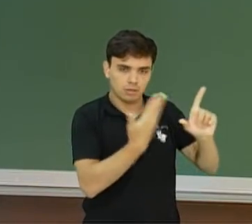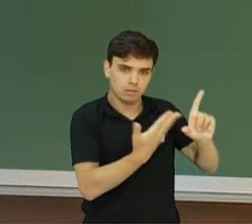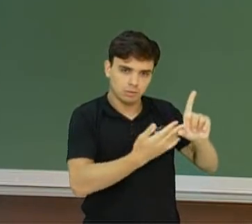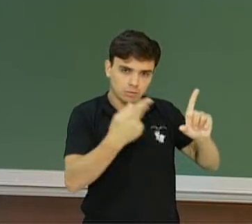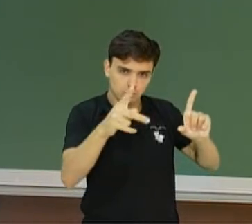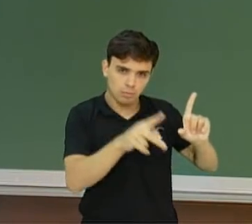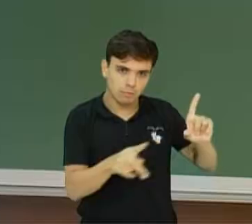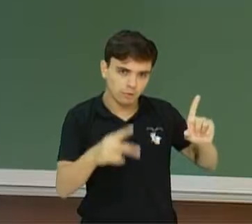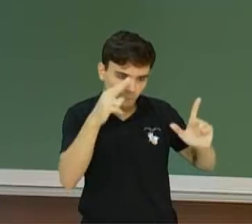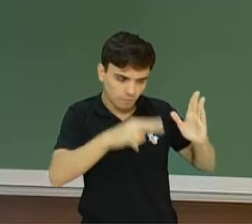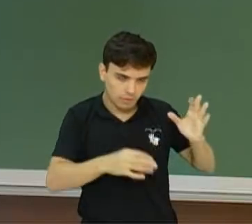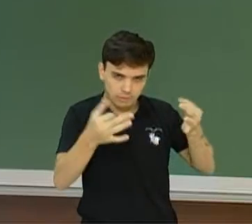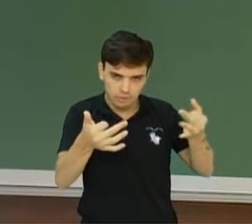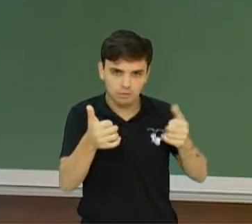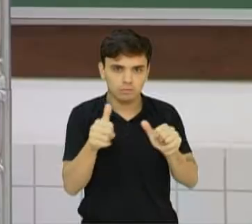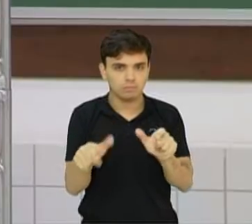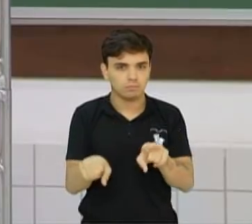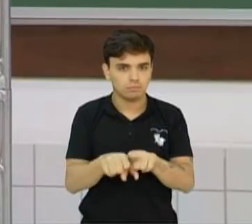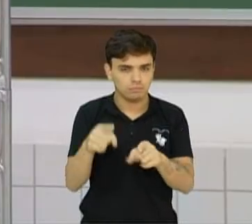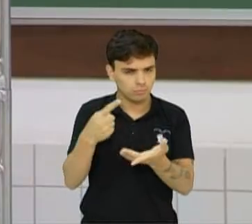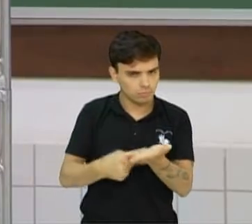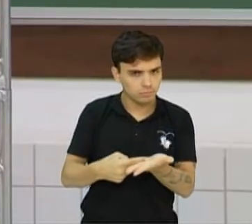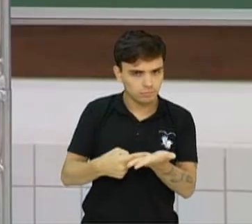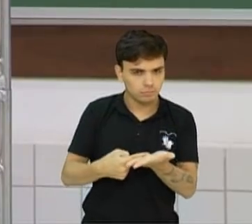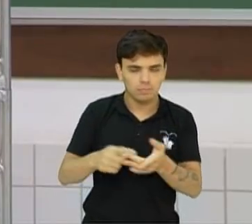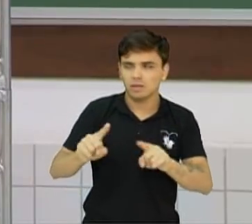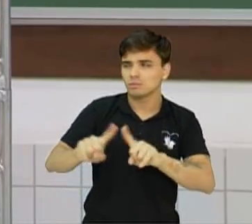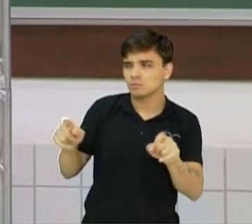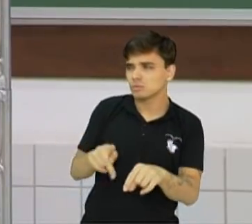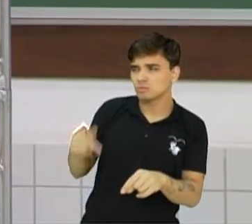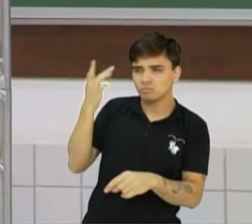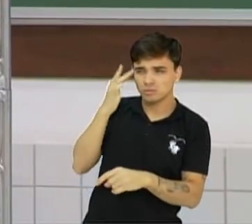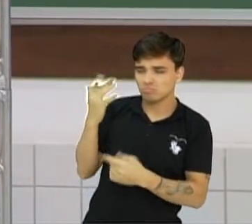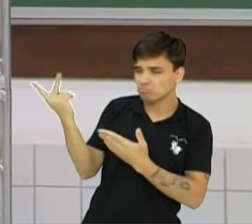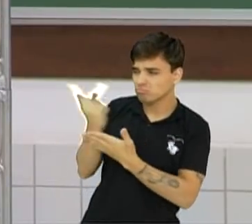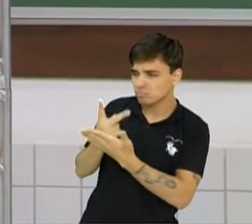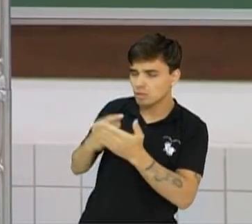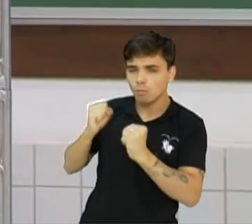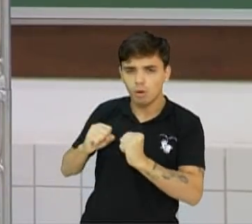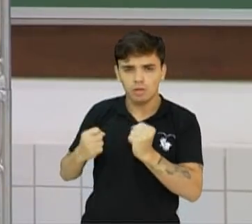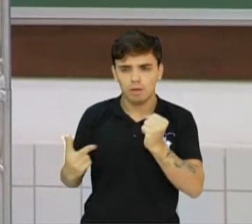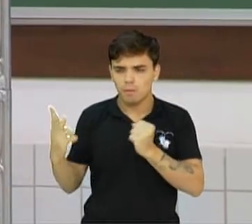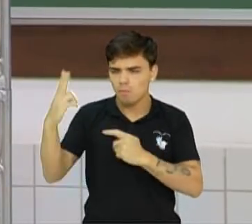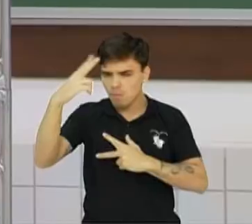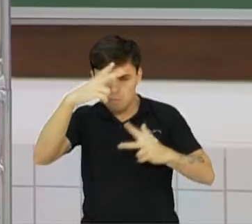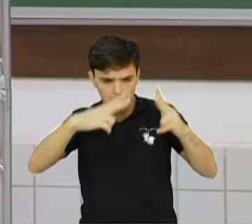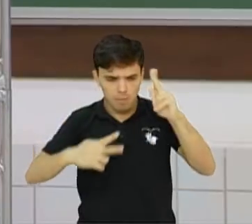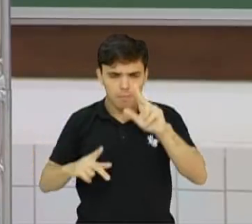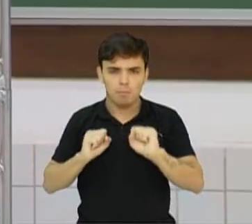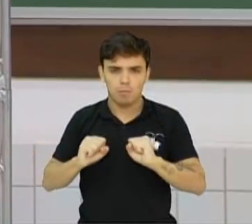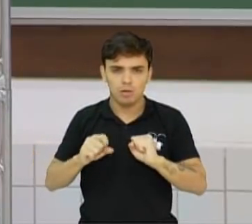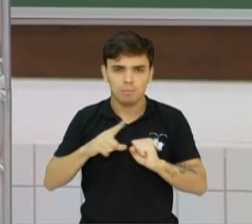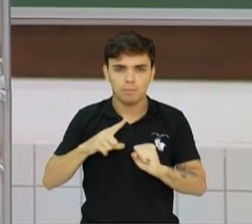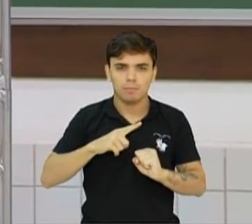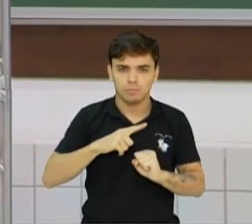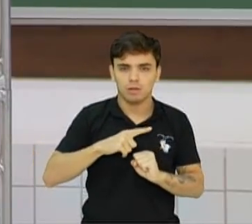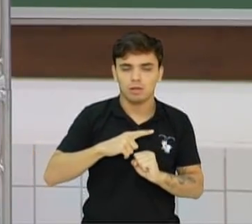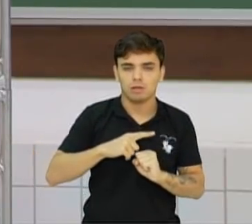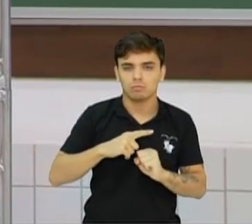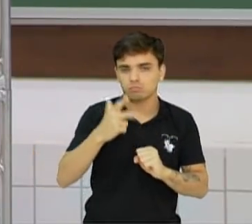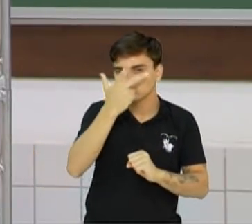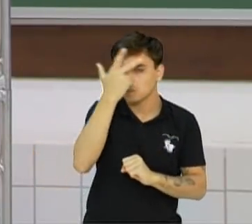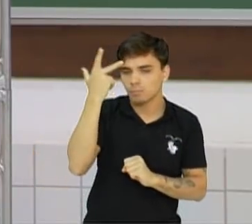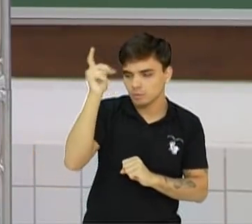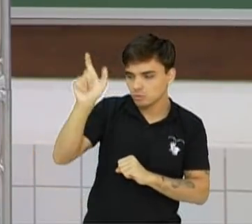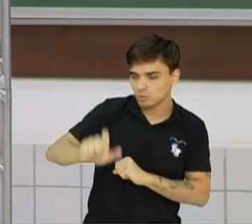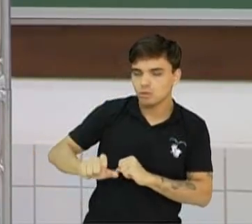Combinado? Beleza? Tudo certo? Ai, teacher, mas eu não sei desenhar. Não tem problema, faça recorte. Pegue uma personagem que tem uma revista, vai recortando